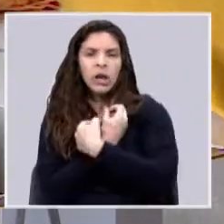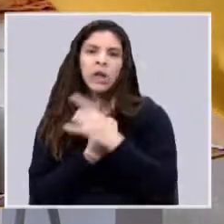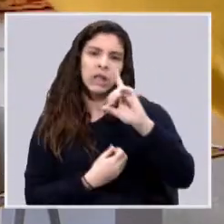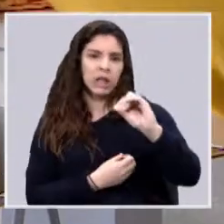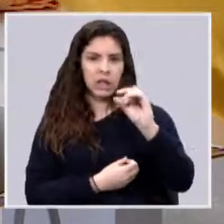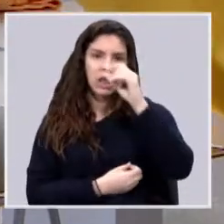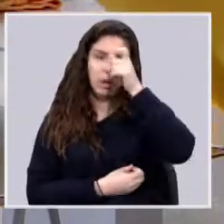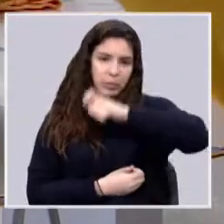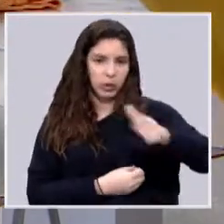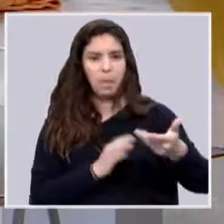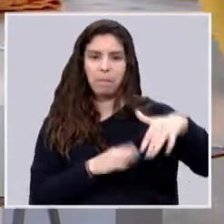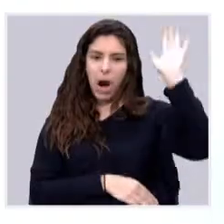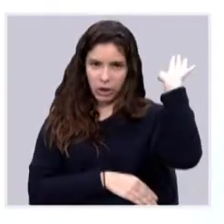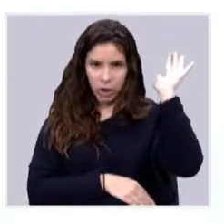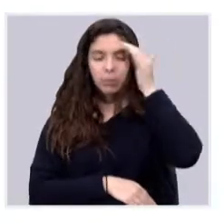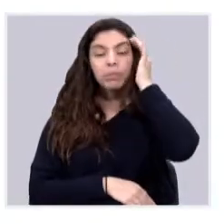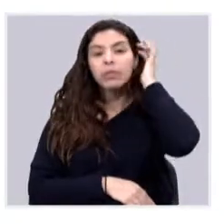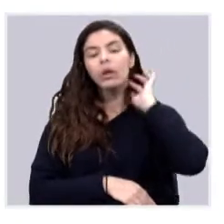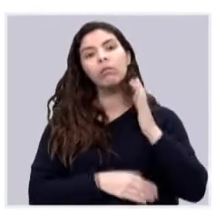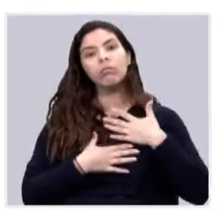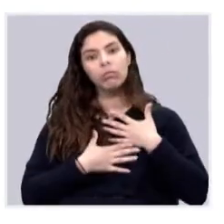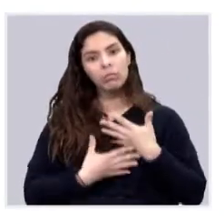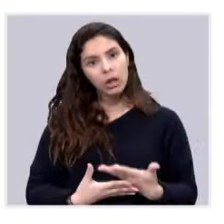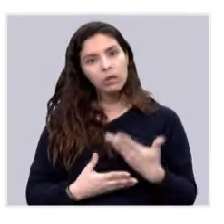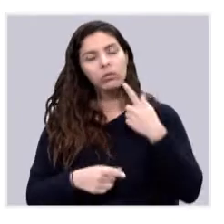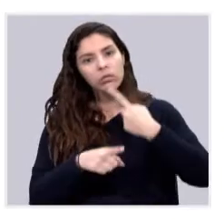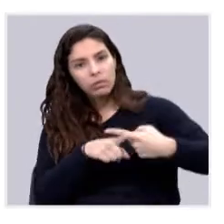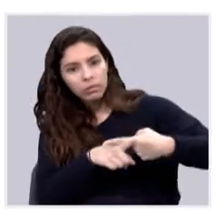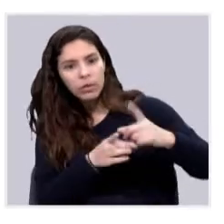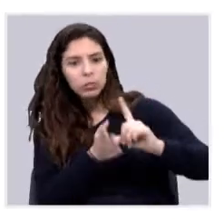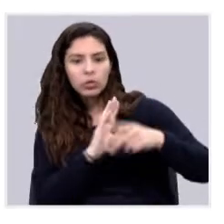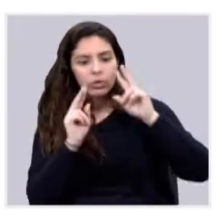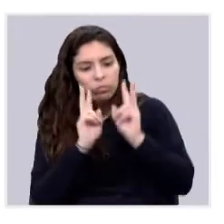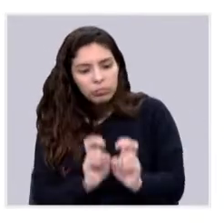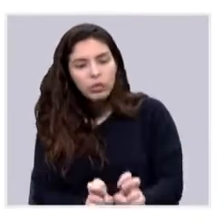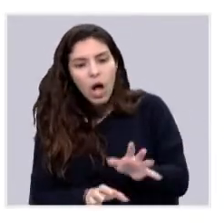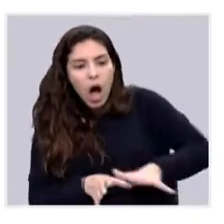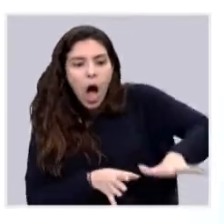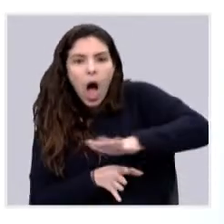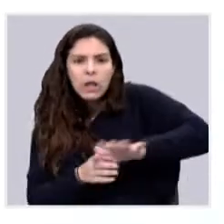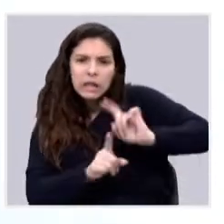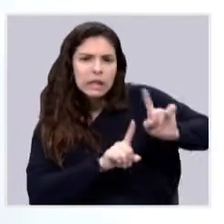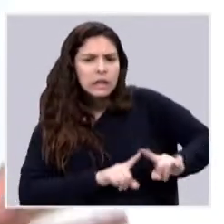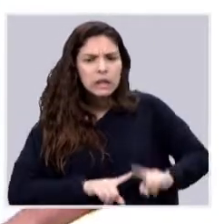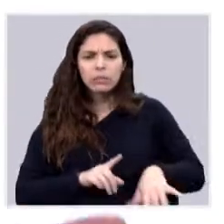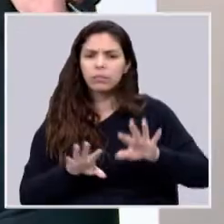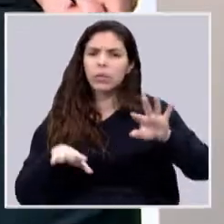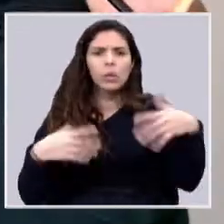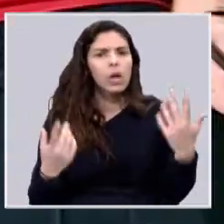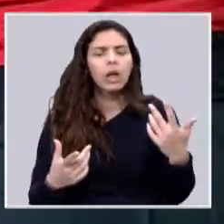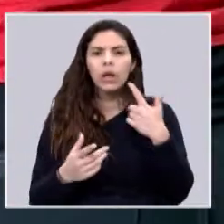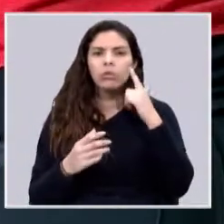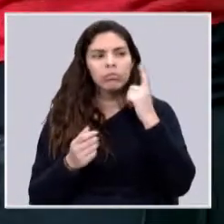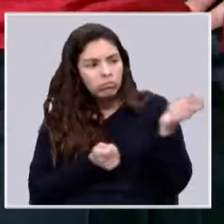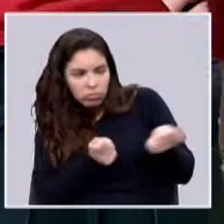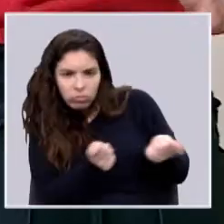60 pessoas. A grande vantagem de se colaborar num projeto de investigação, a pessoa consegue crescer nas mais diversas áreas,